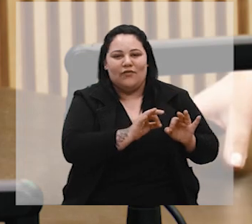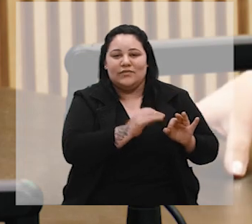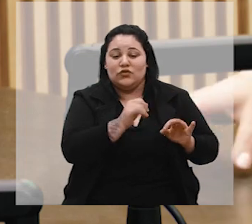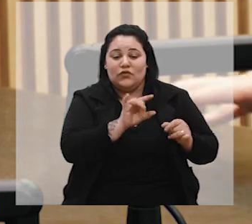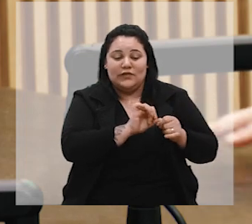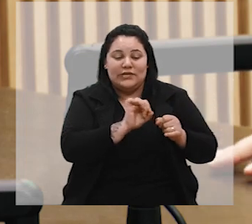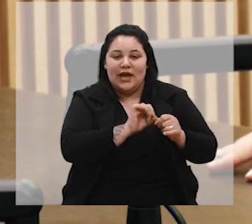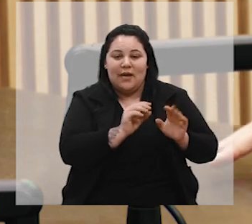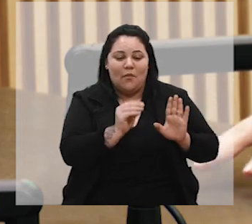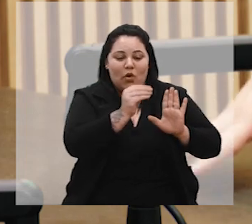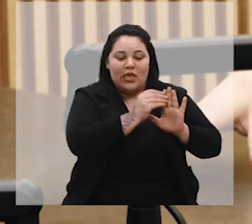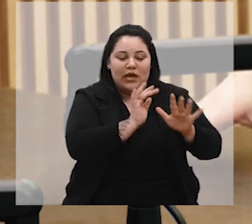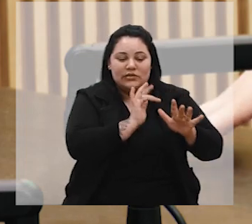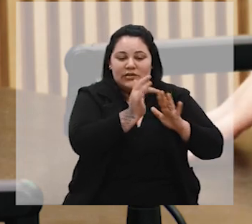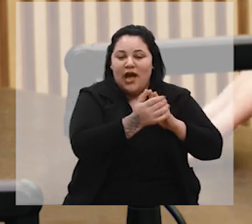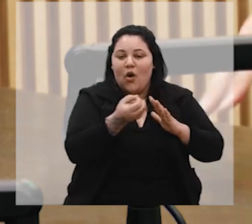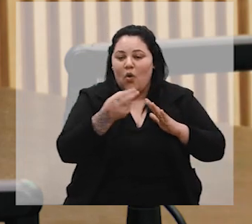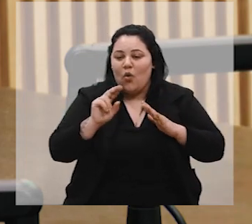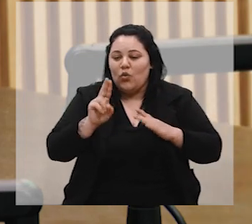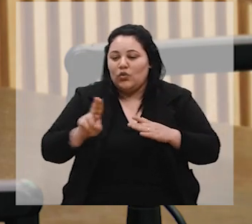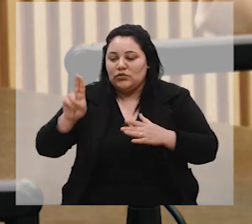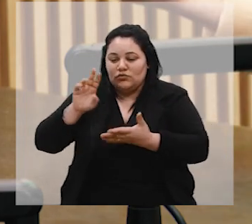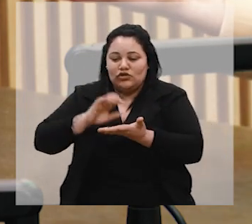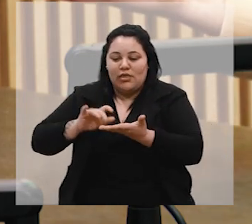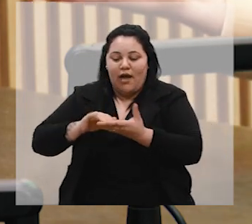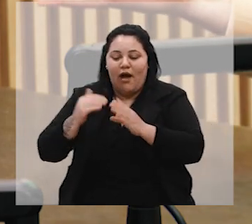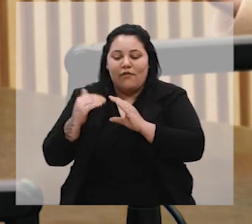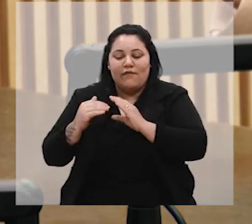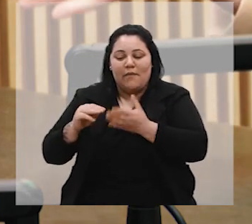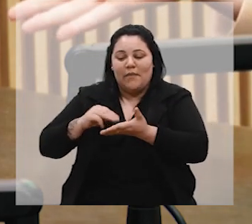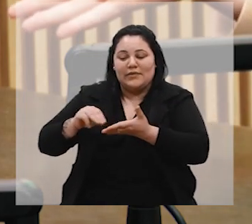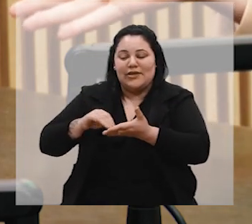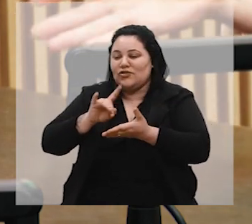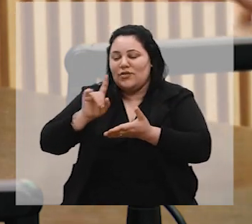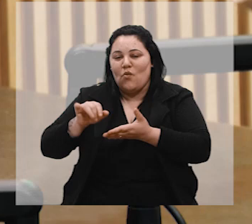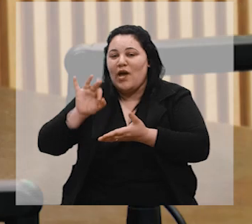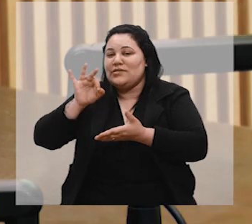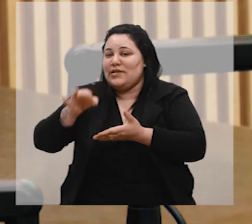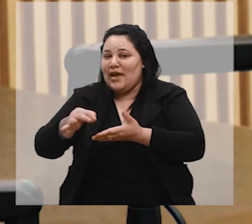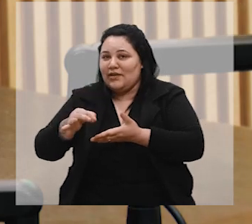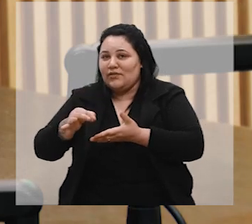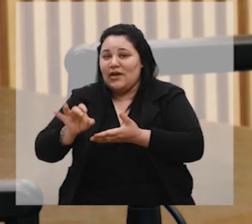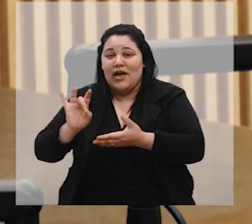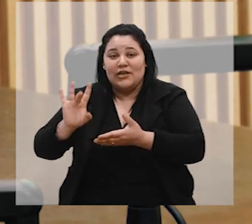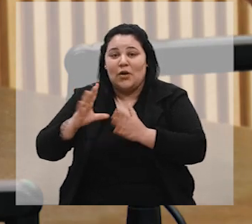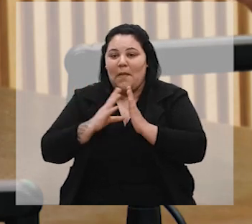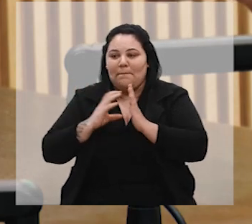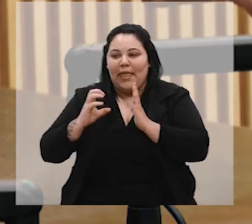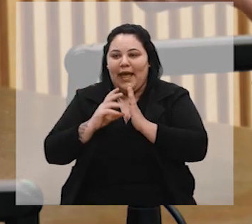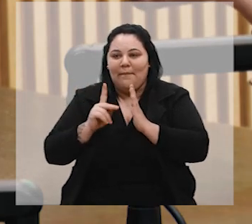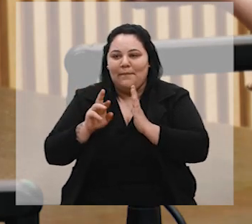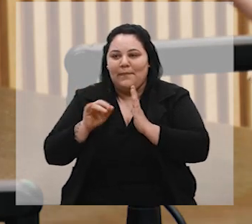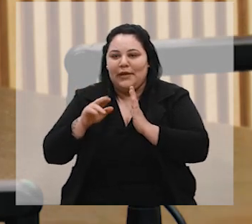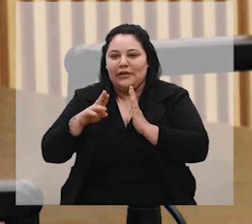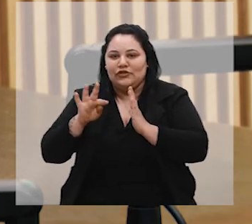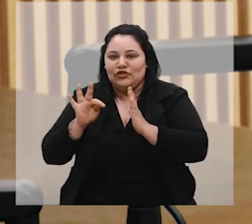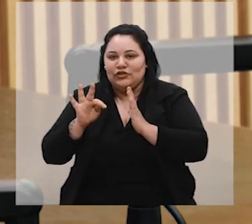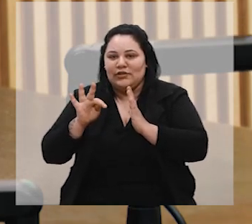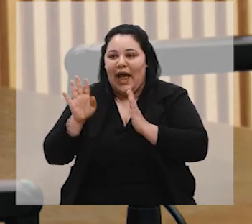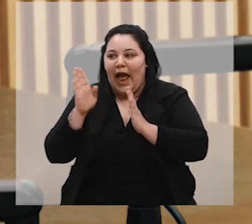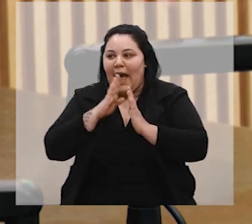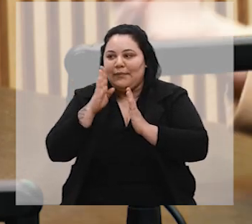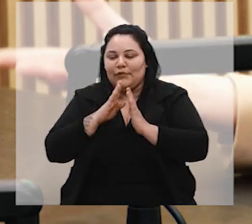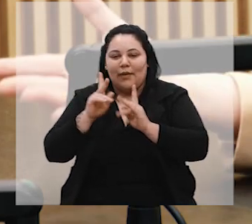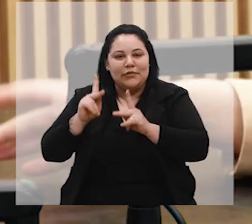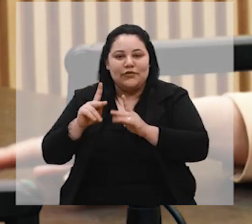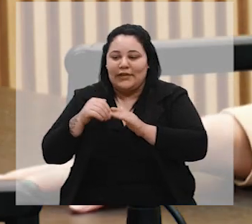se você faz uma publicação, ou usa um meio digital, ou envia uma mensagem para alguém que é inadequada, basta uma captura de tela ali para